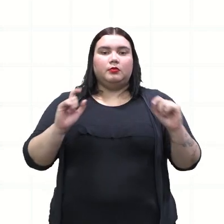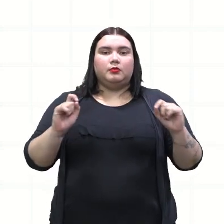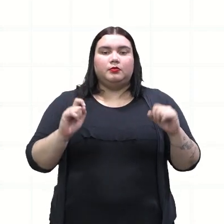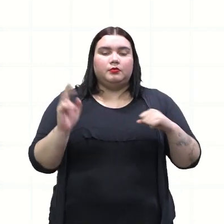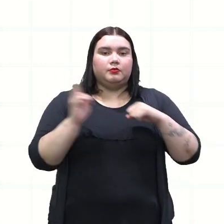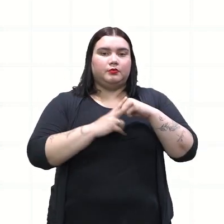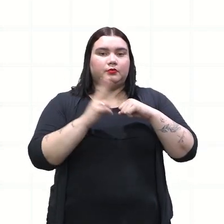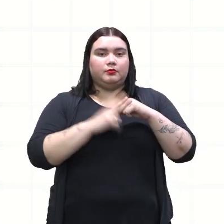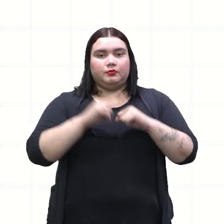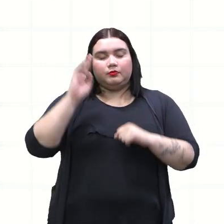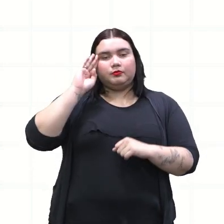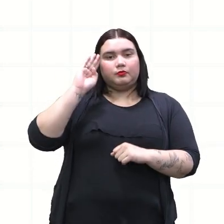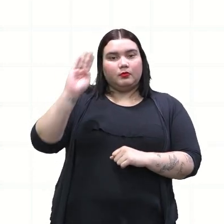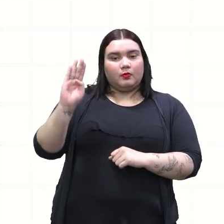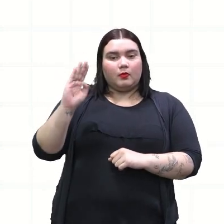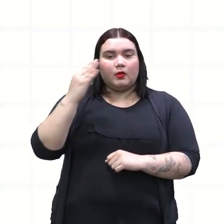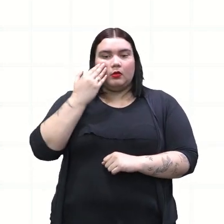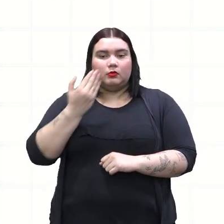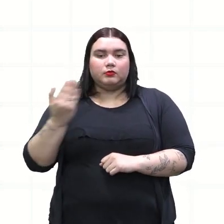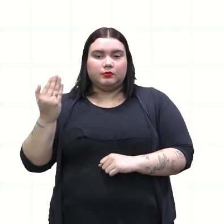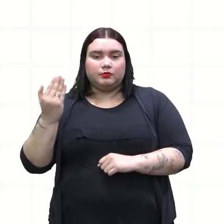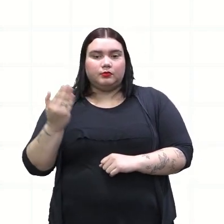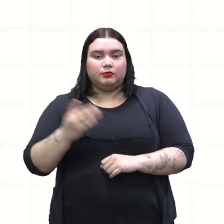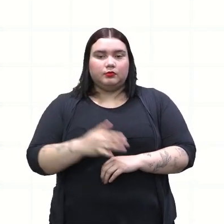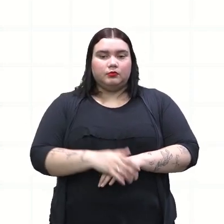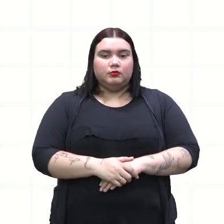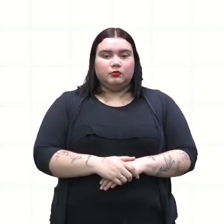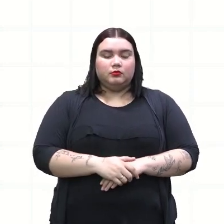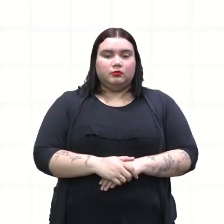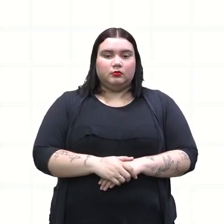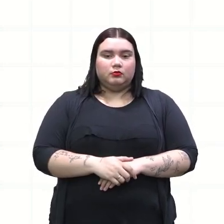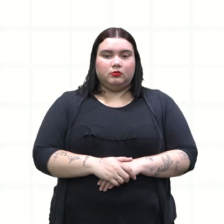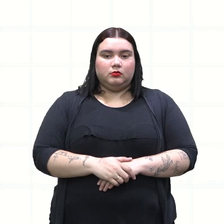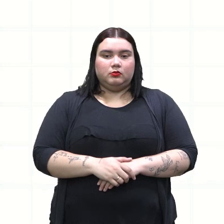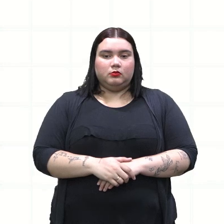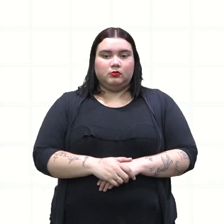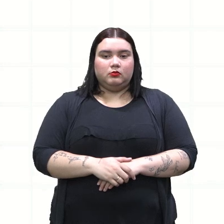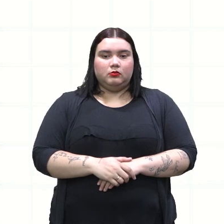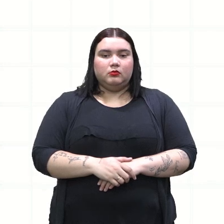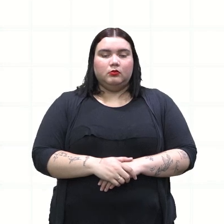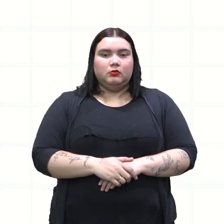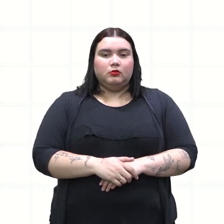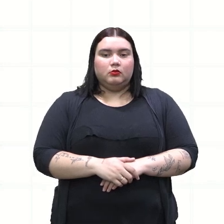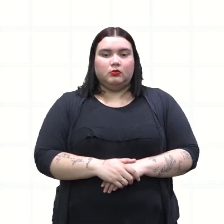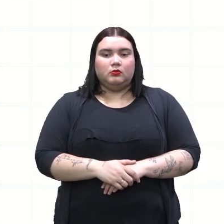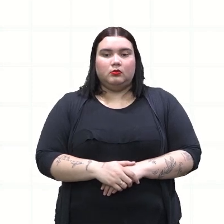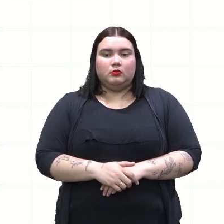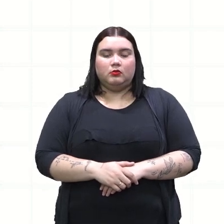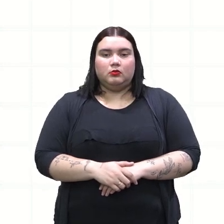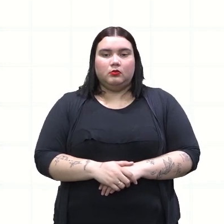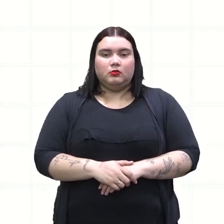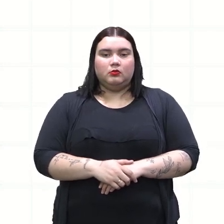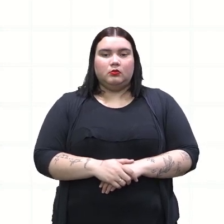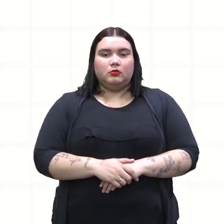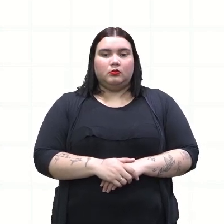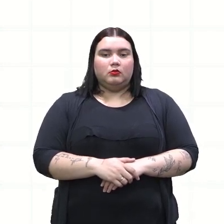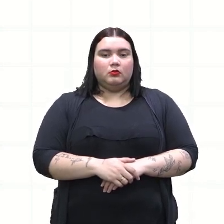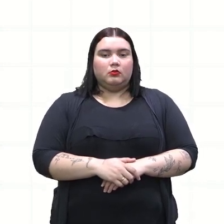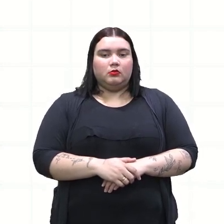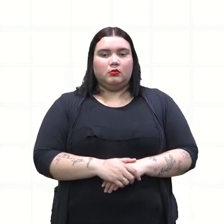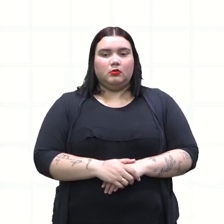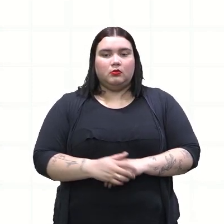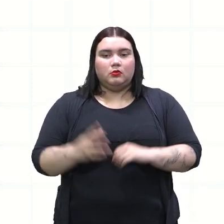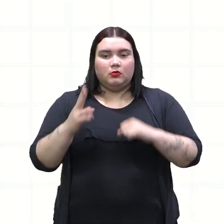verbo principal. Então, neste caso aqui, o verbo é isso aqui tudinho, ó.